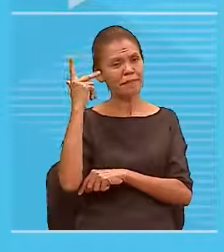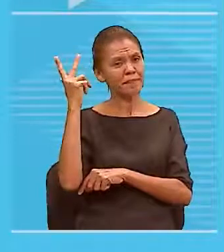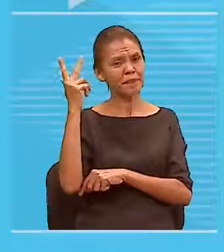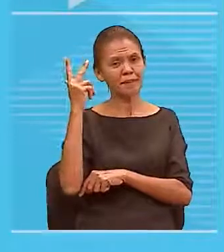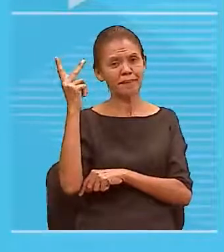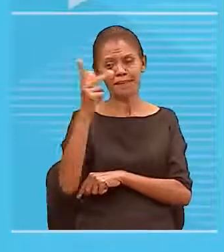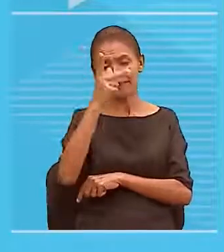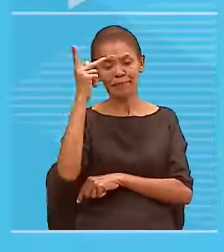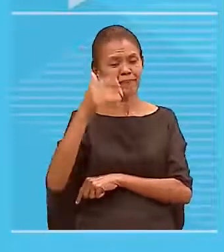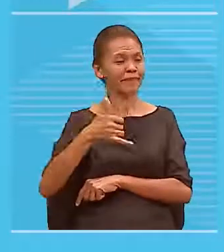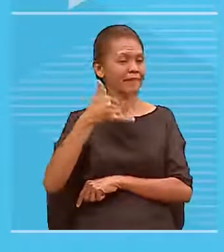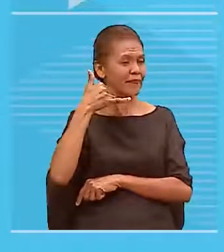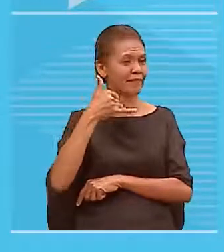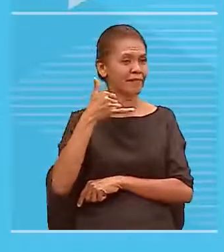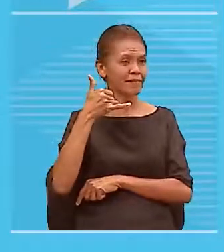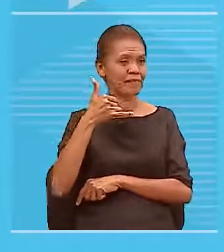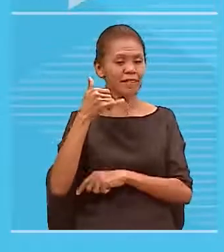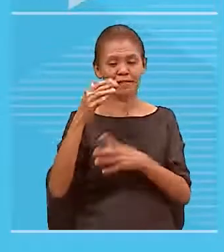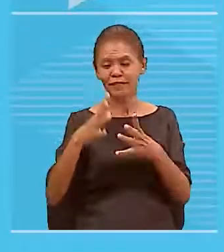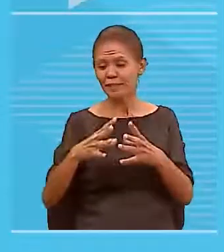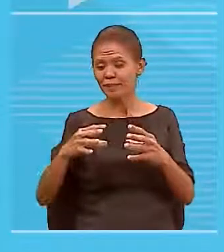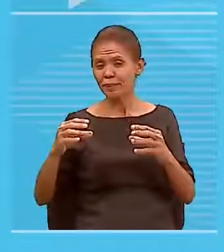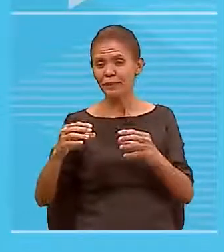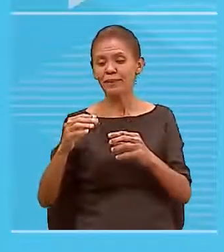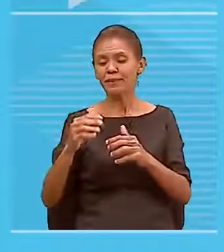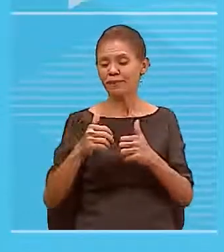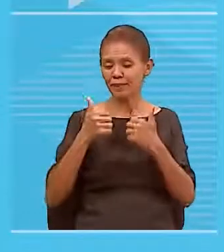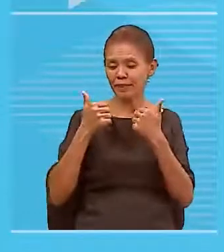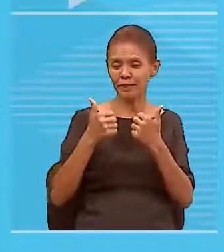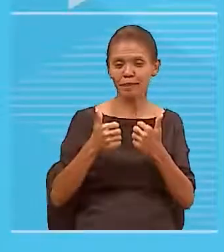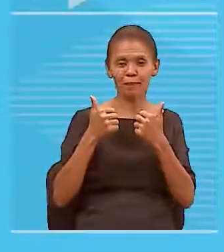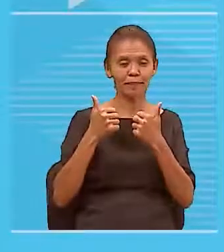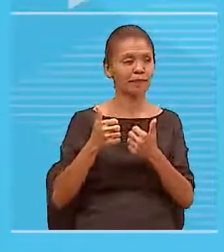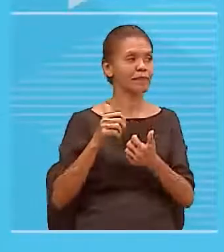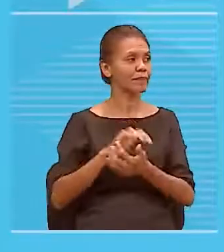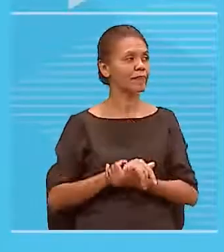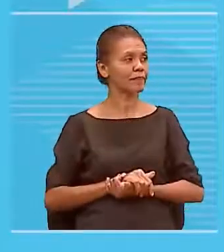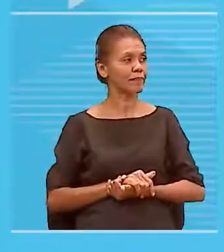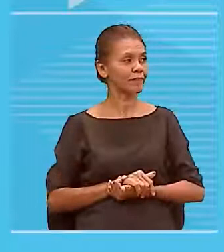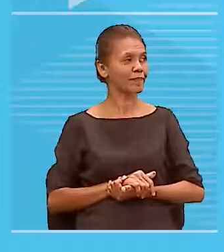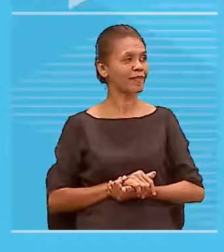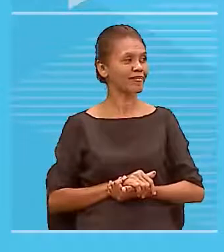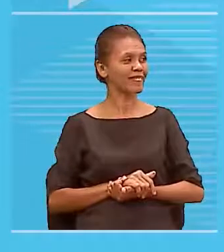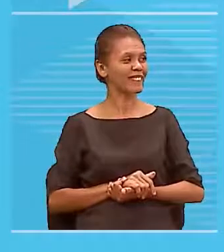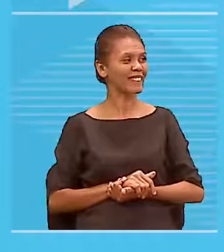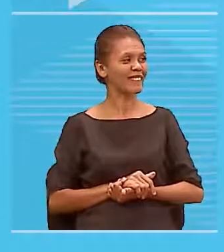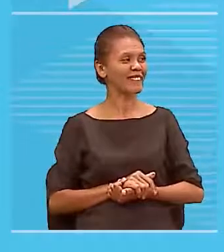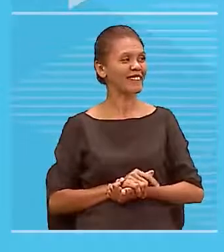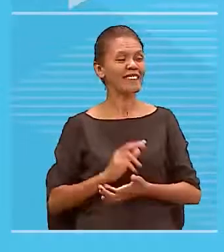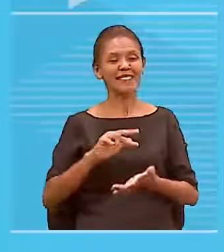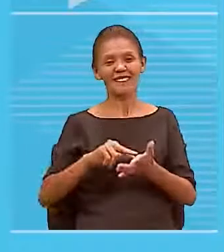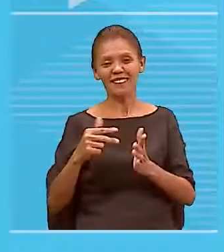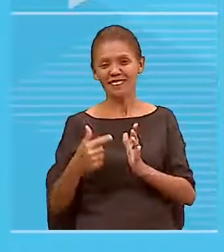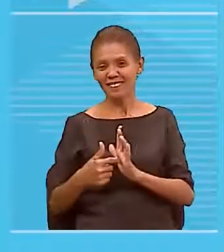sumiu quando você disse Ei sumido é porque você também sumiu